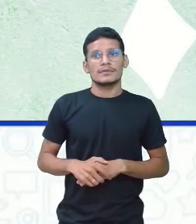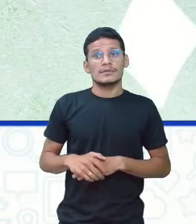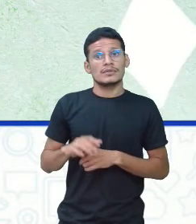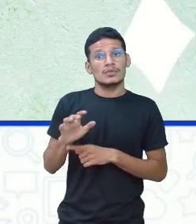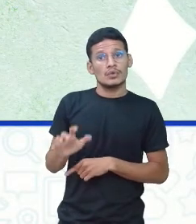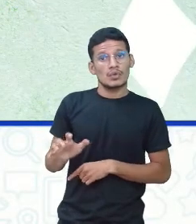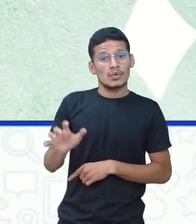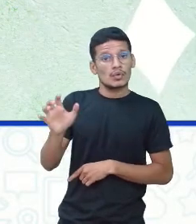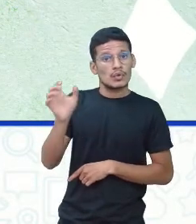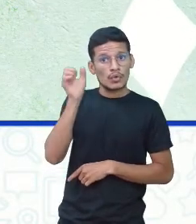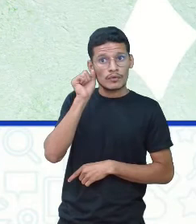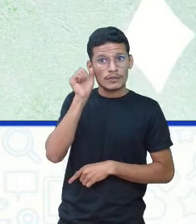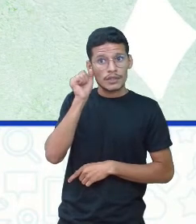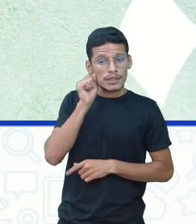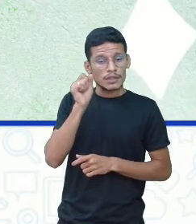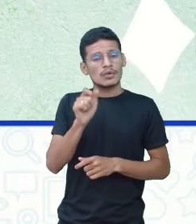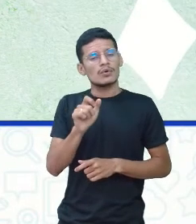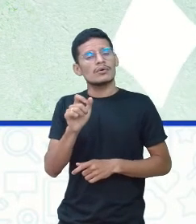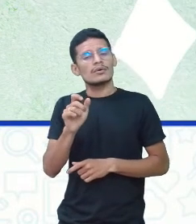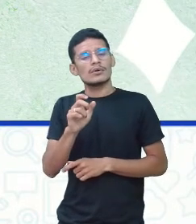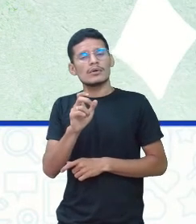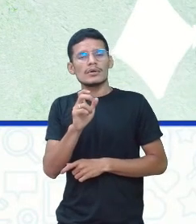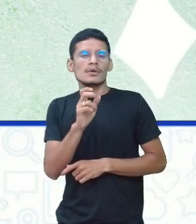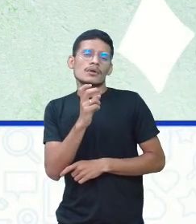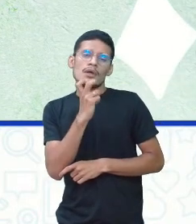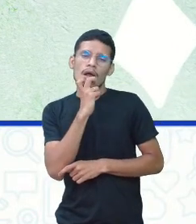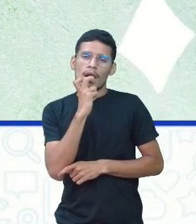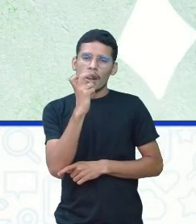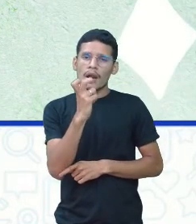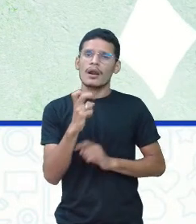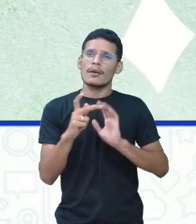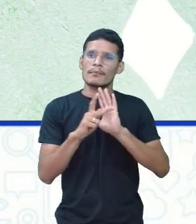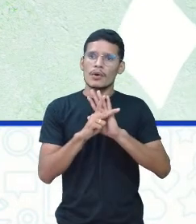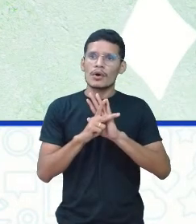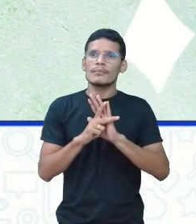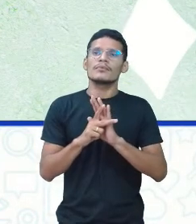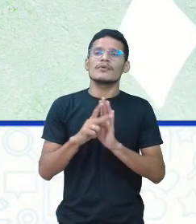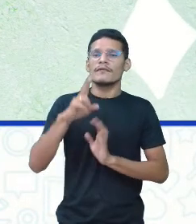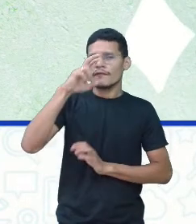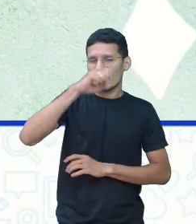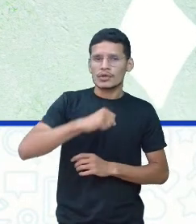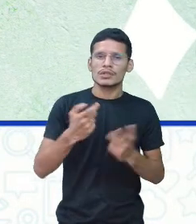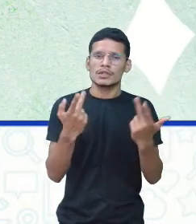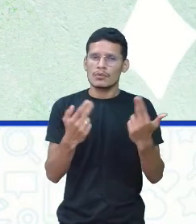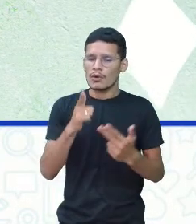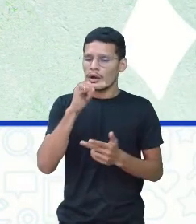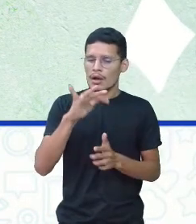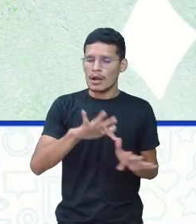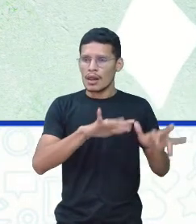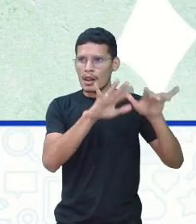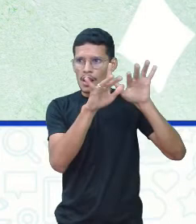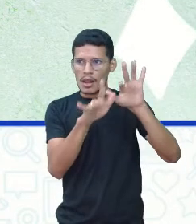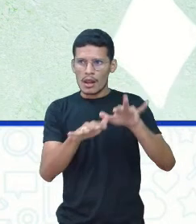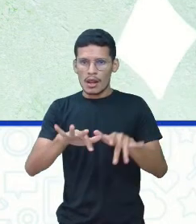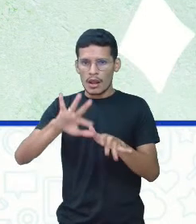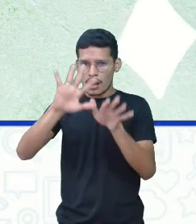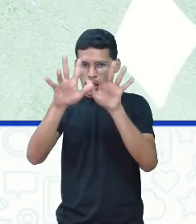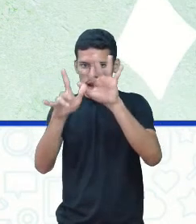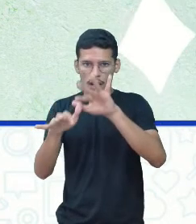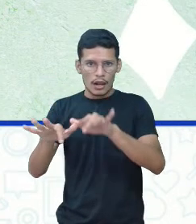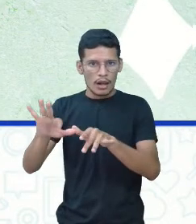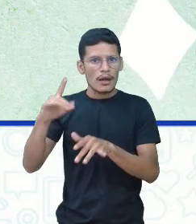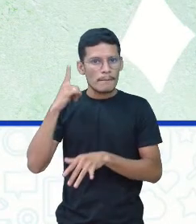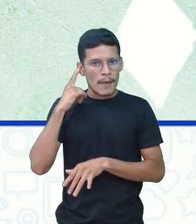ouviam-se amplos bocejos, fortes como o marulhar das ondas. Marulhar é o barulho que as ondas